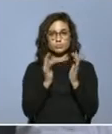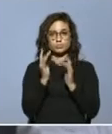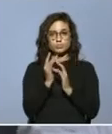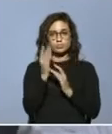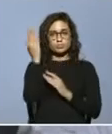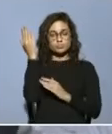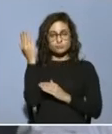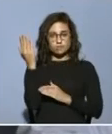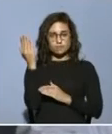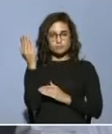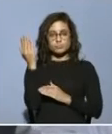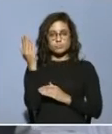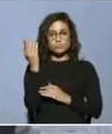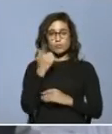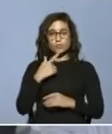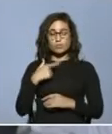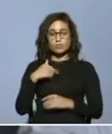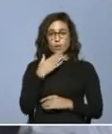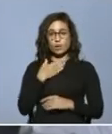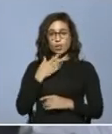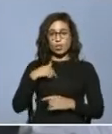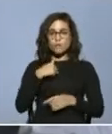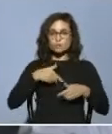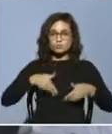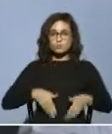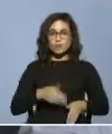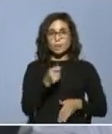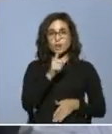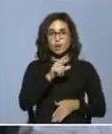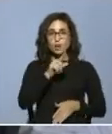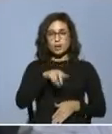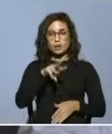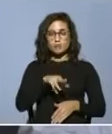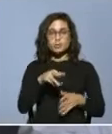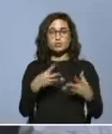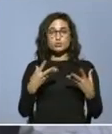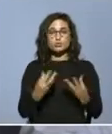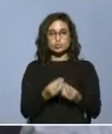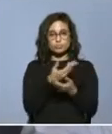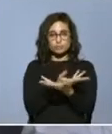Cristo, que por nós nasceu em Belém, estejam convosco.